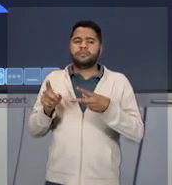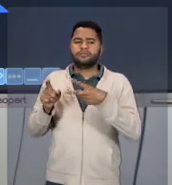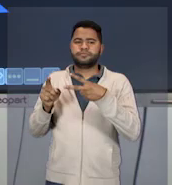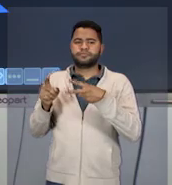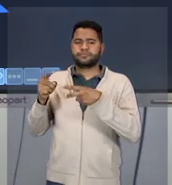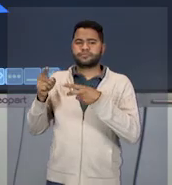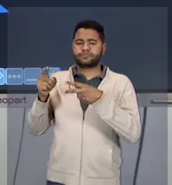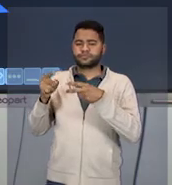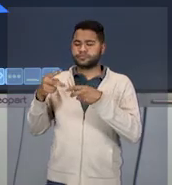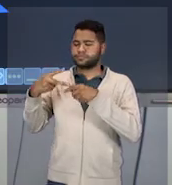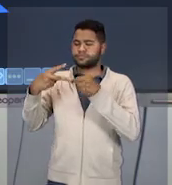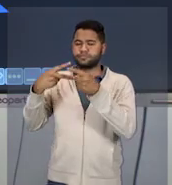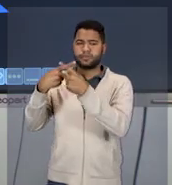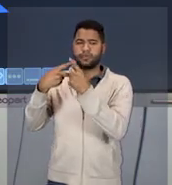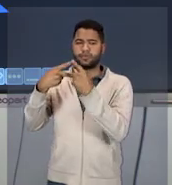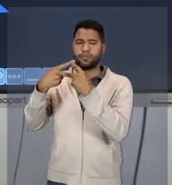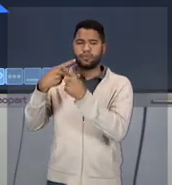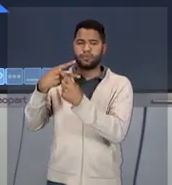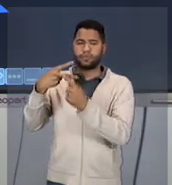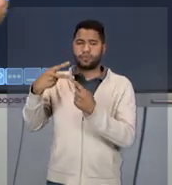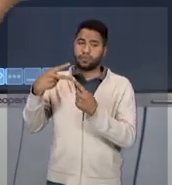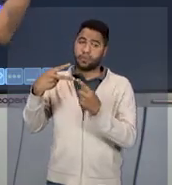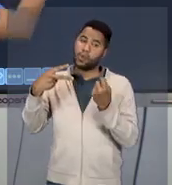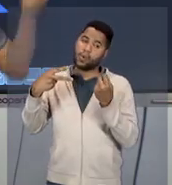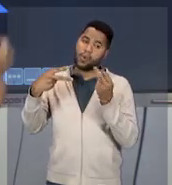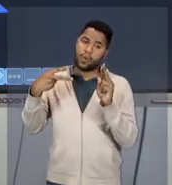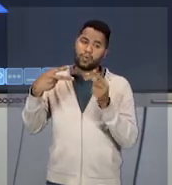é? E um outro jeito é você